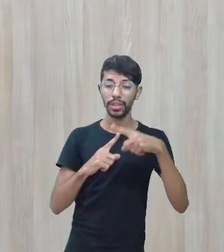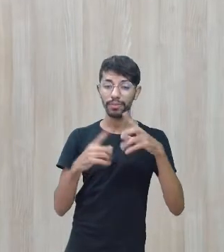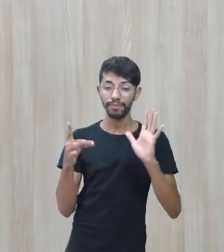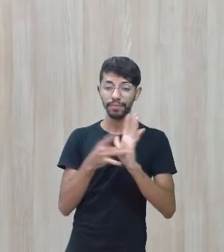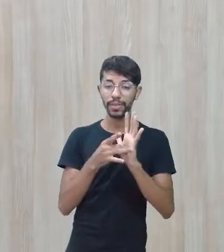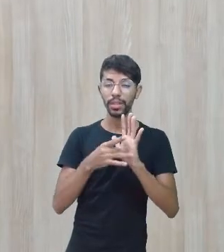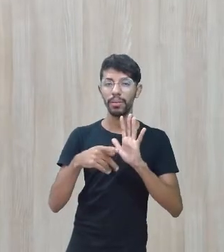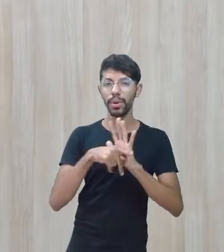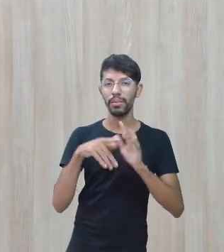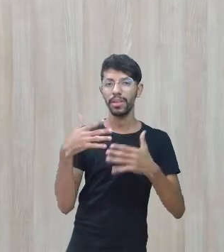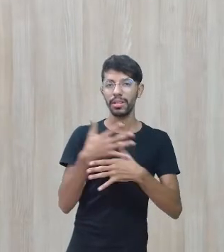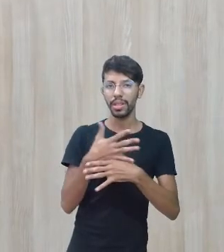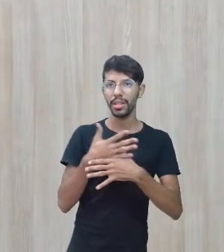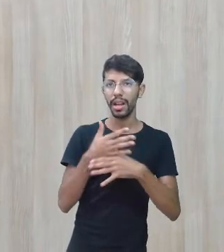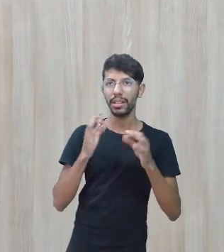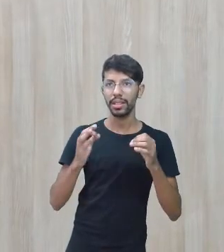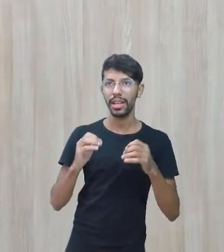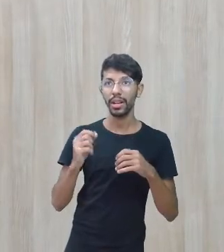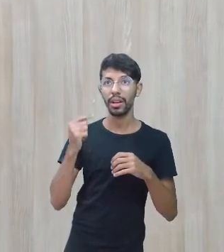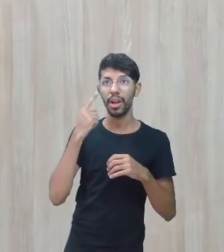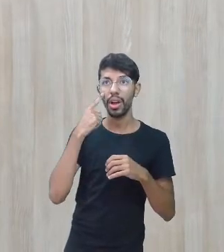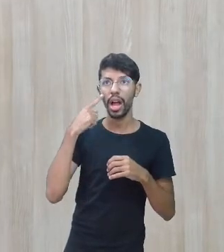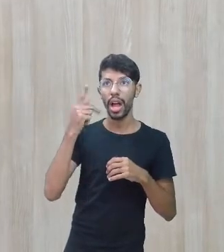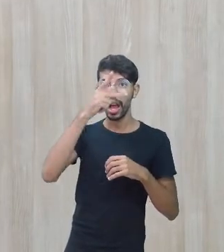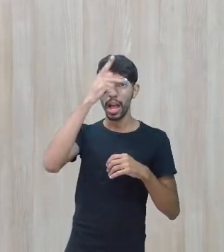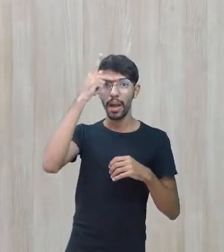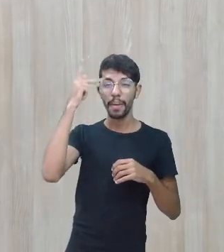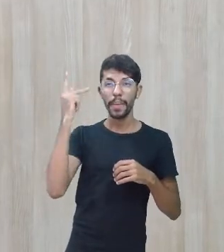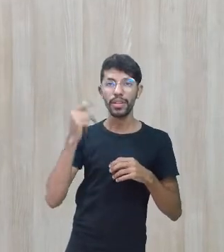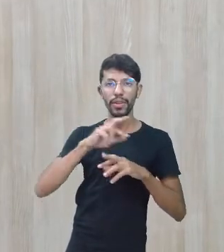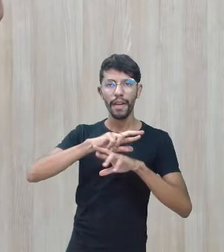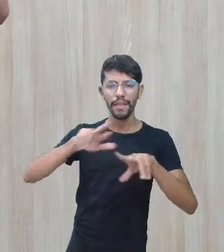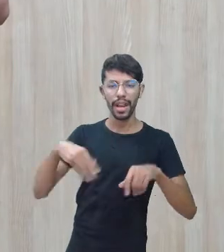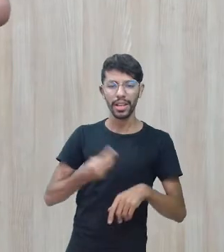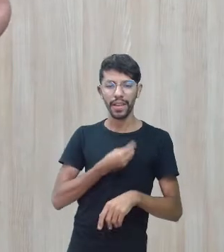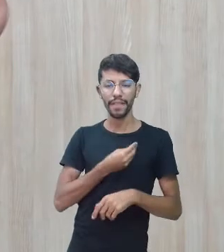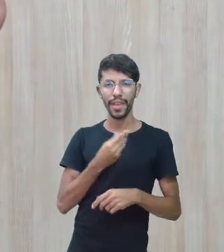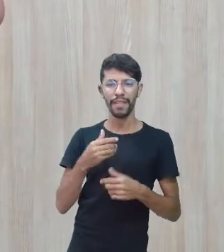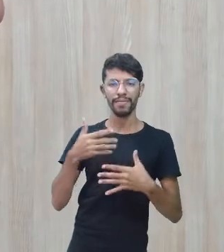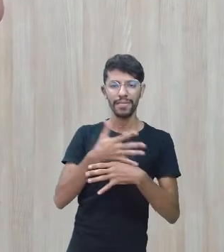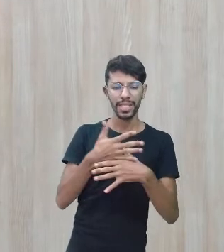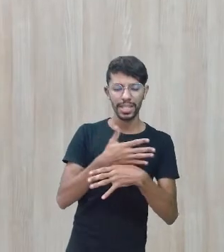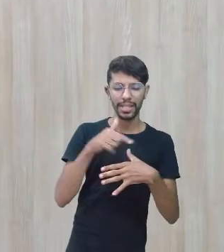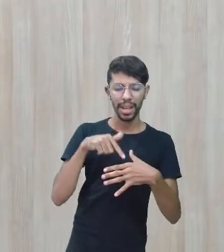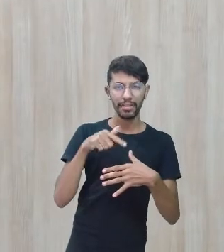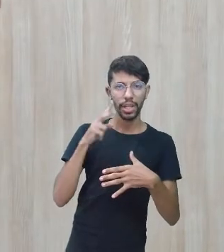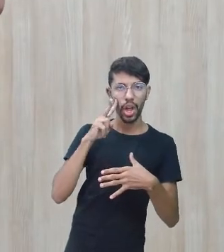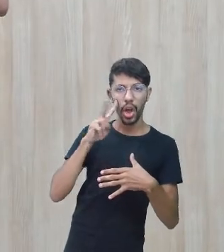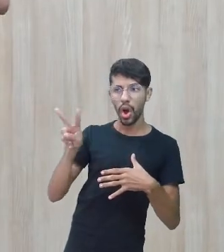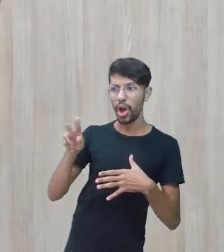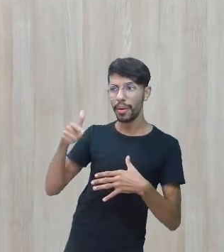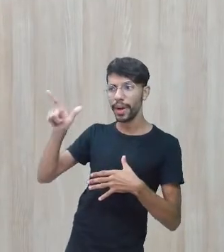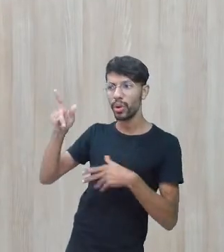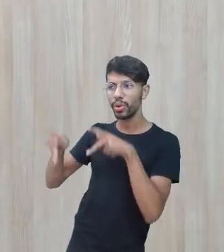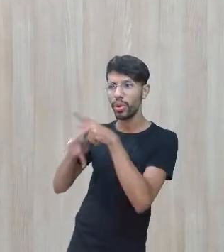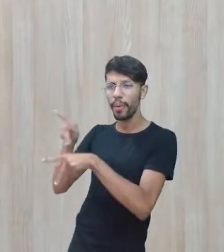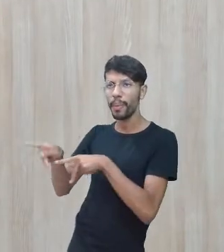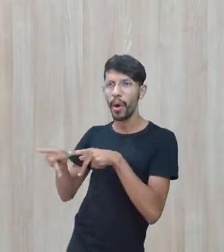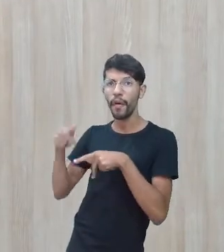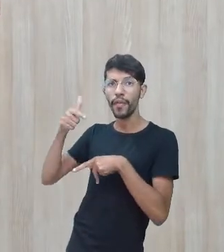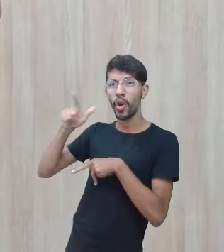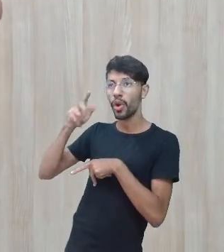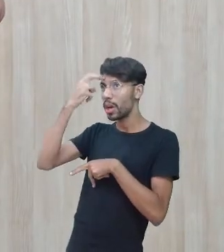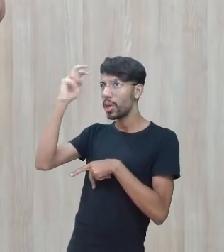as pessoas que vivem nesses espaços olham para outras pessoas que vivem, seja no campo, seja inclusive em relação a outras